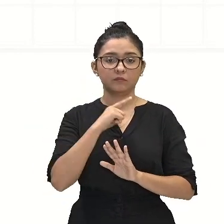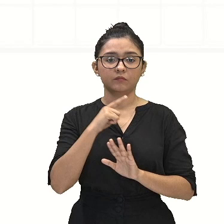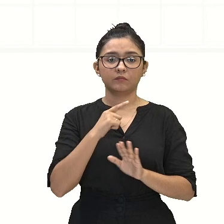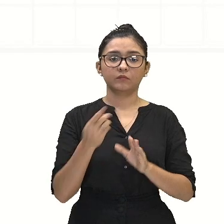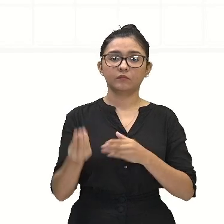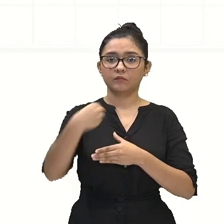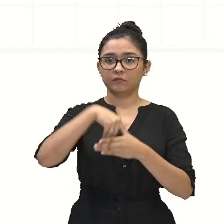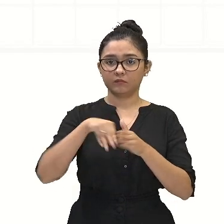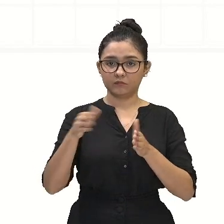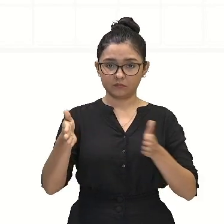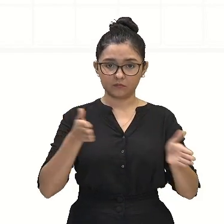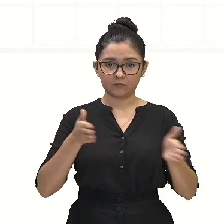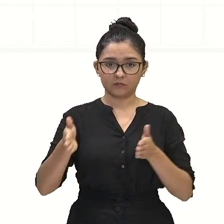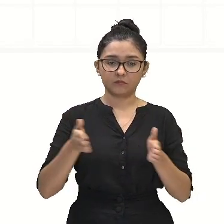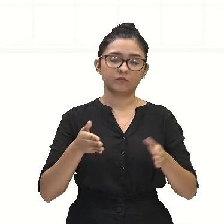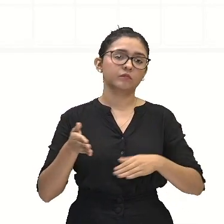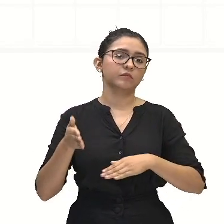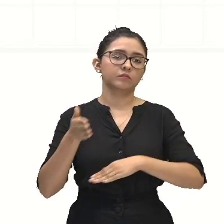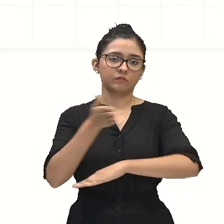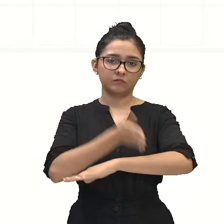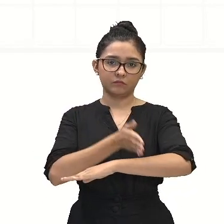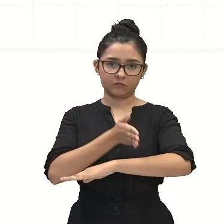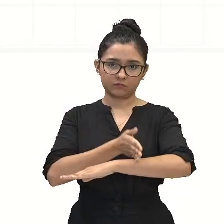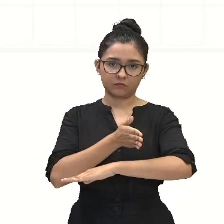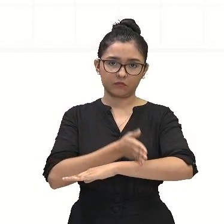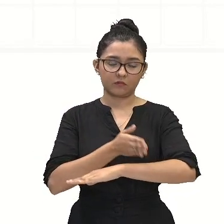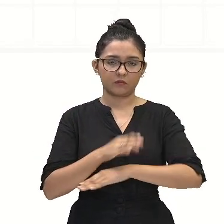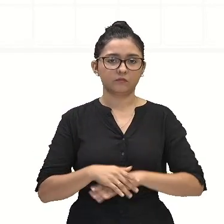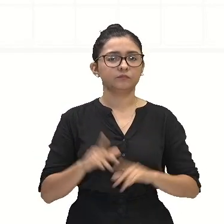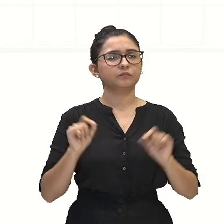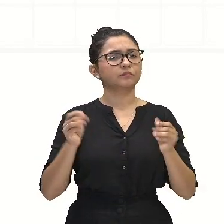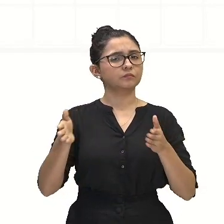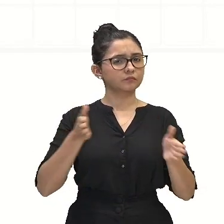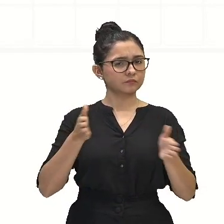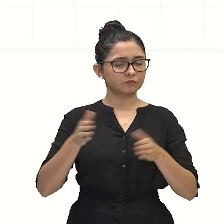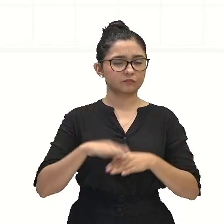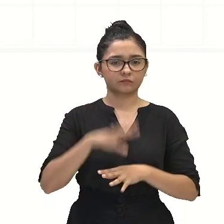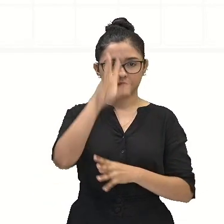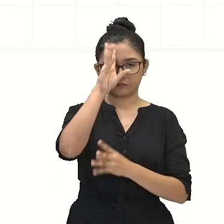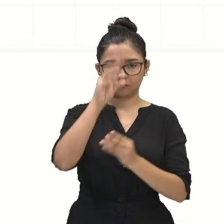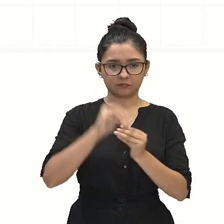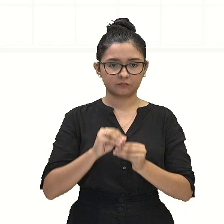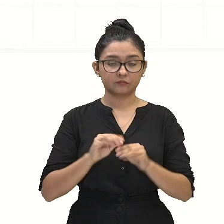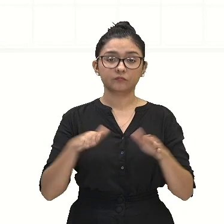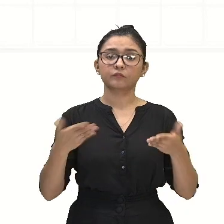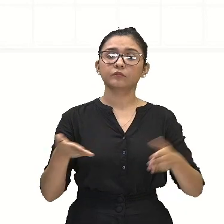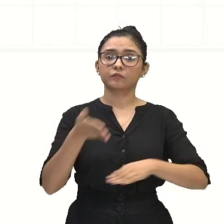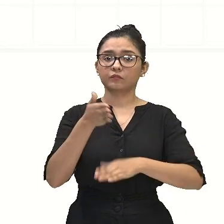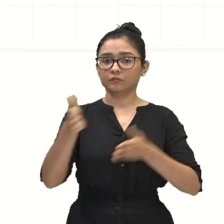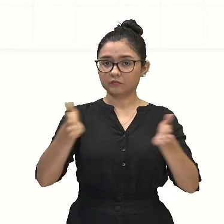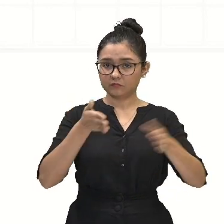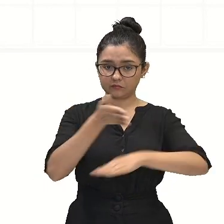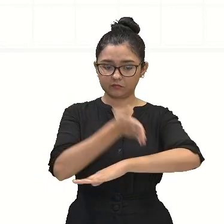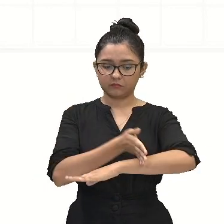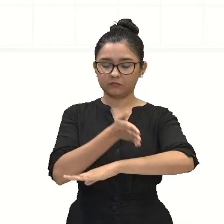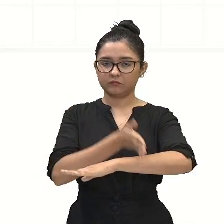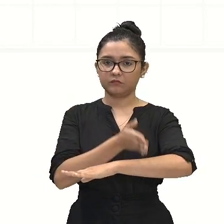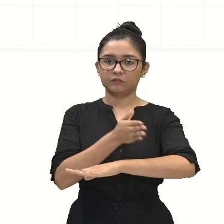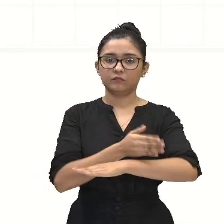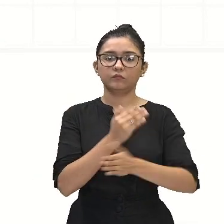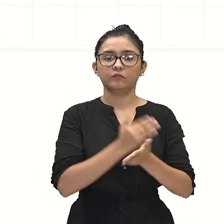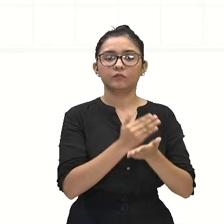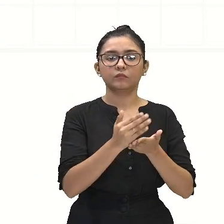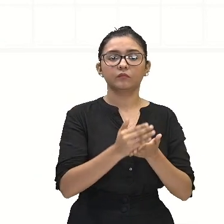período compreendido na Idade Média. Que período é esse? Vamos entender. A Idade Média é um período que